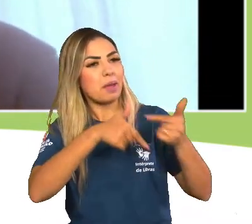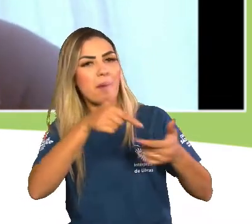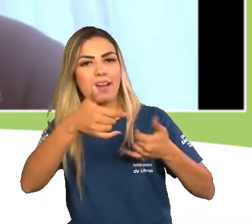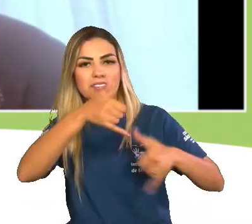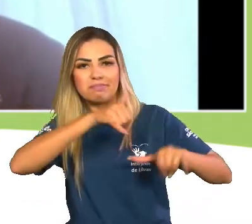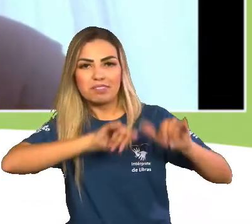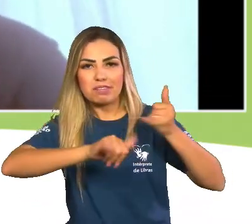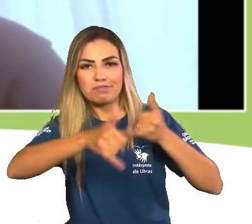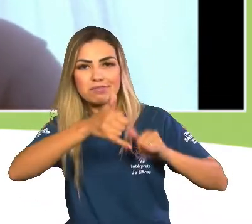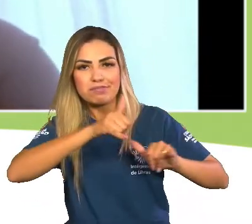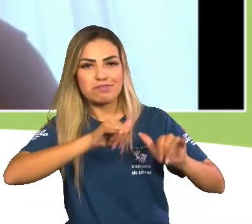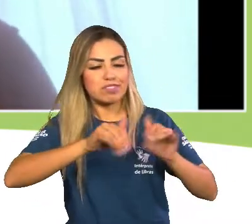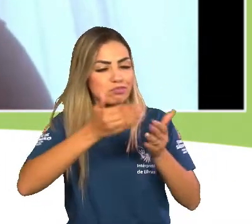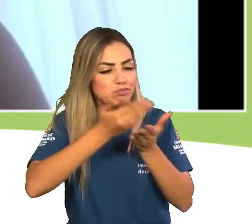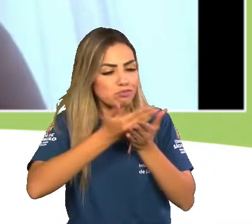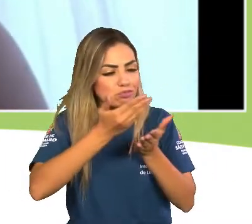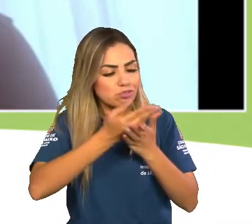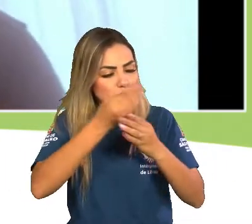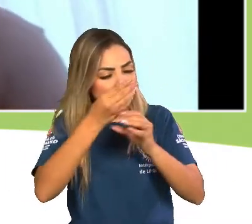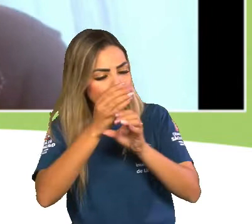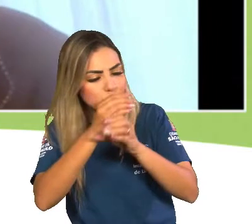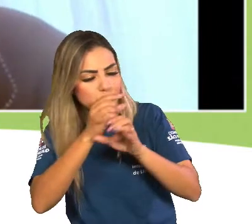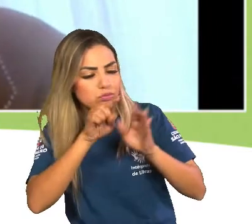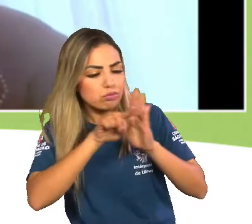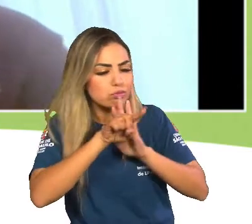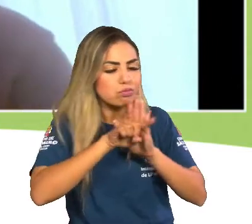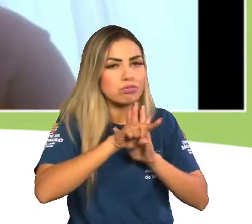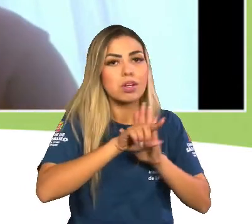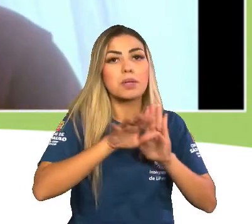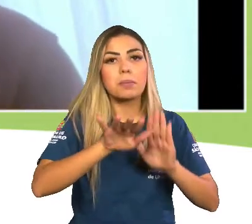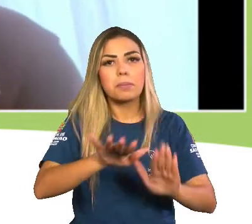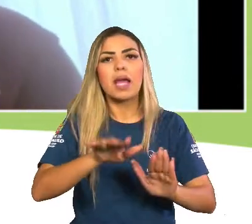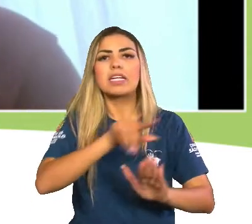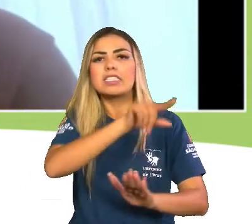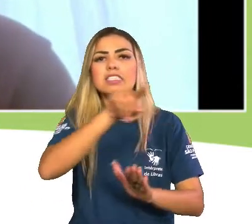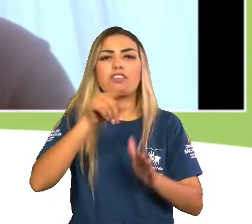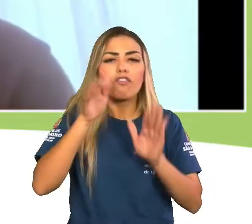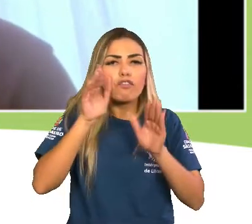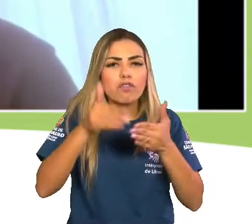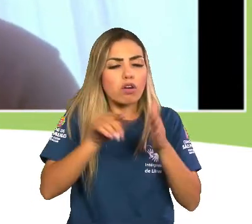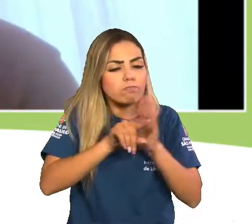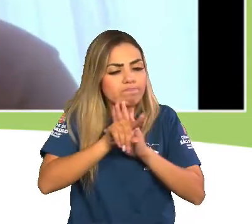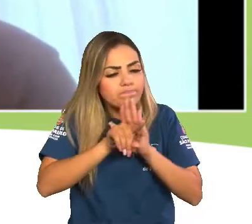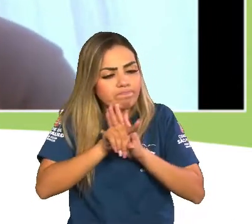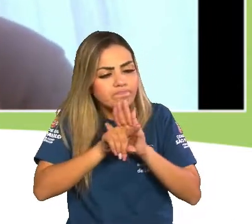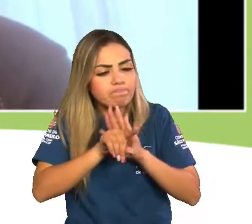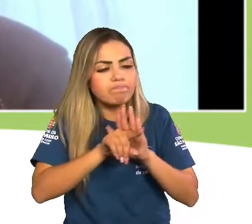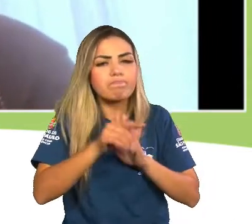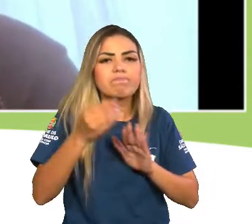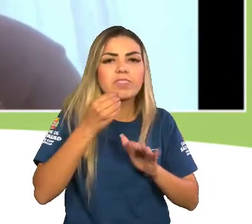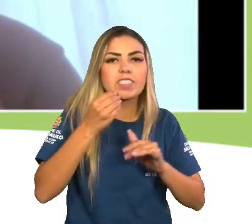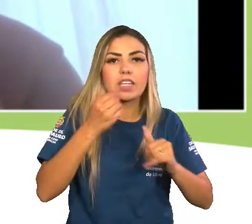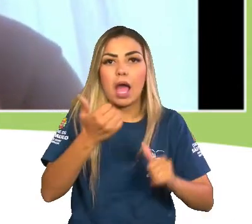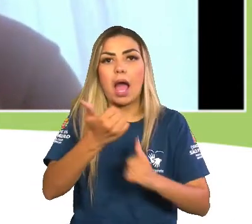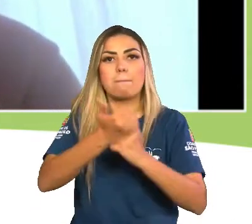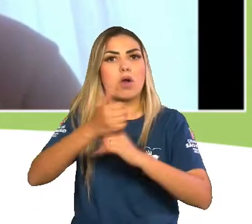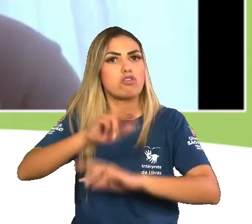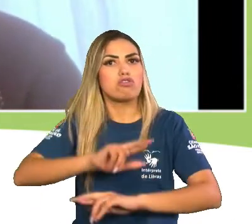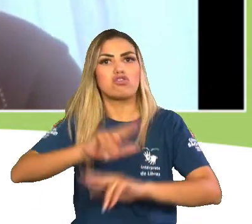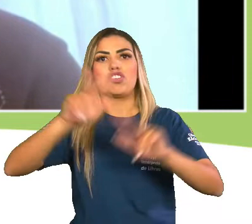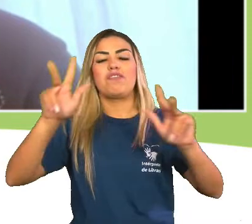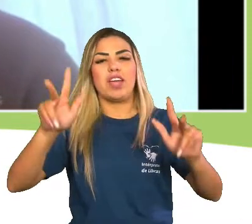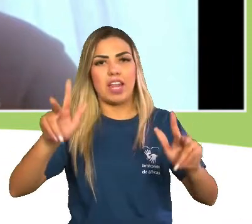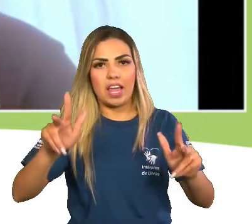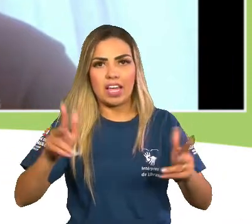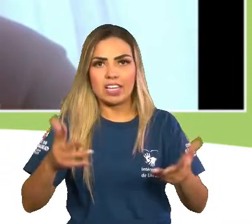mas sempre nesse sentido, no sentido de fazer pesquisa e de tentar fazer alguma diferença no mundo,